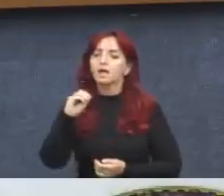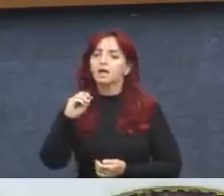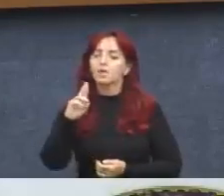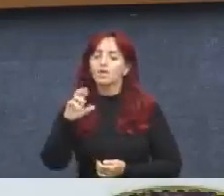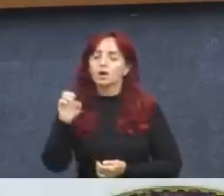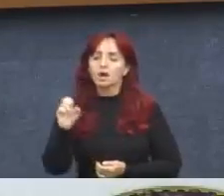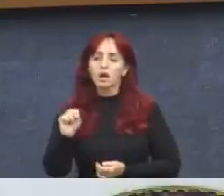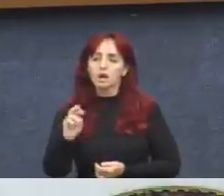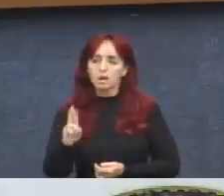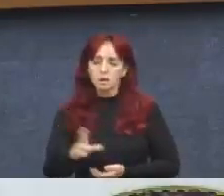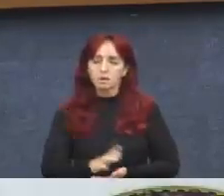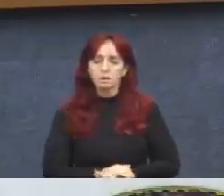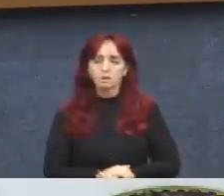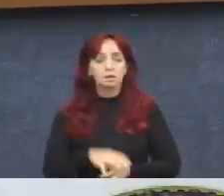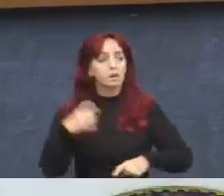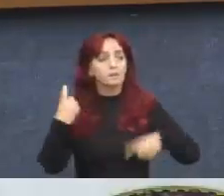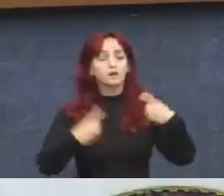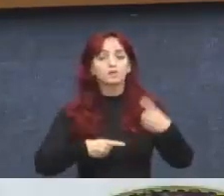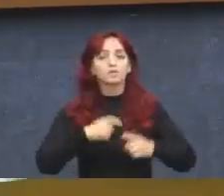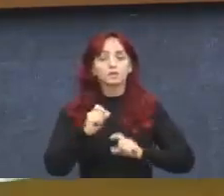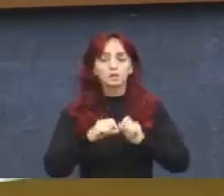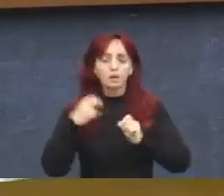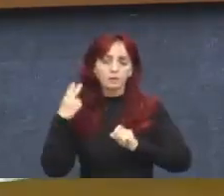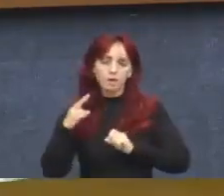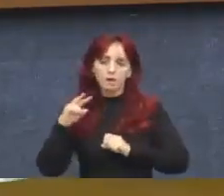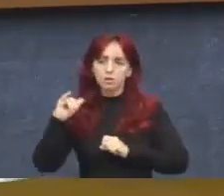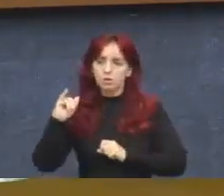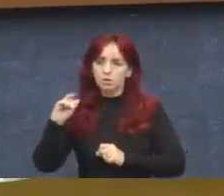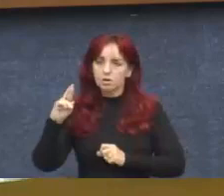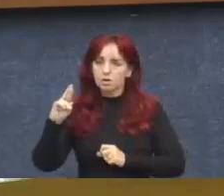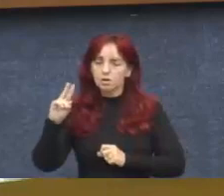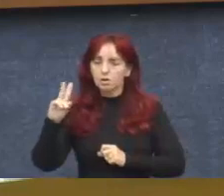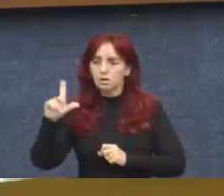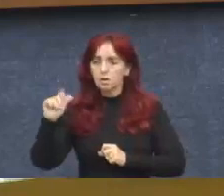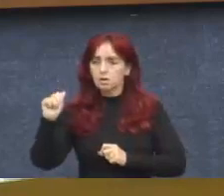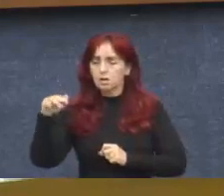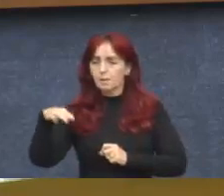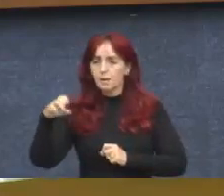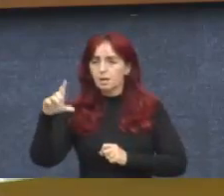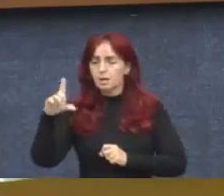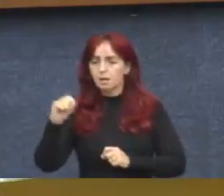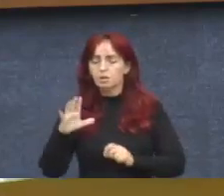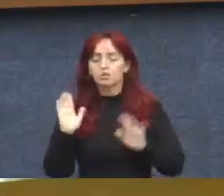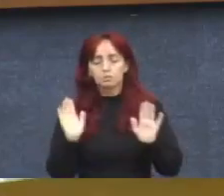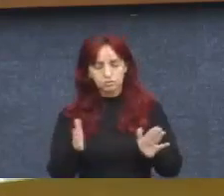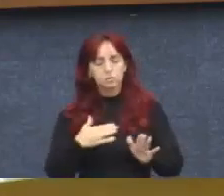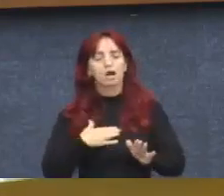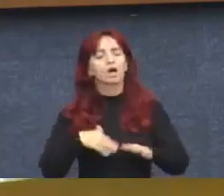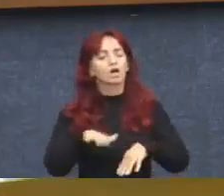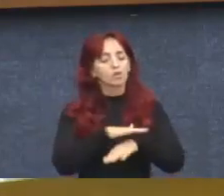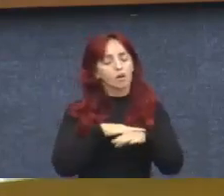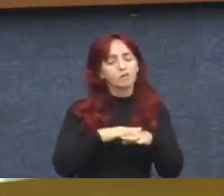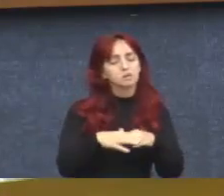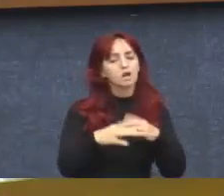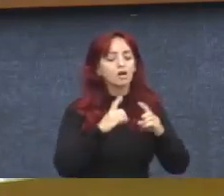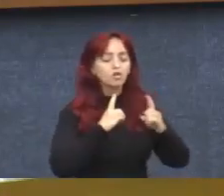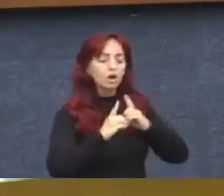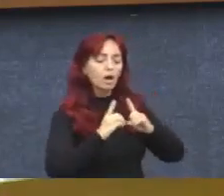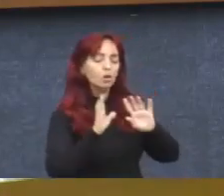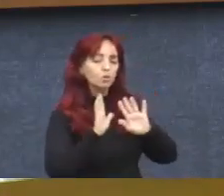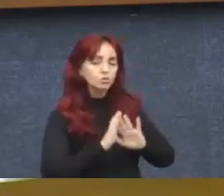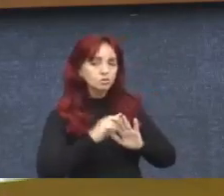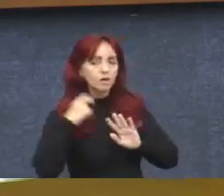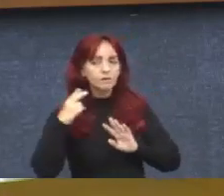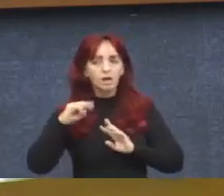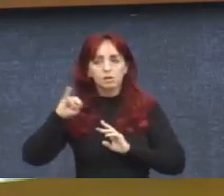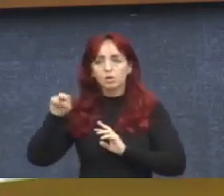Recorrer, vereador, para discutir? Bom, eu já fiz um diálogo com o vereador Juninho e nós entendemos